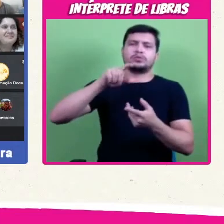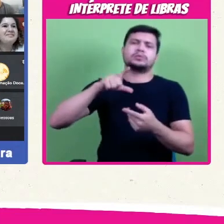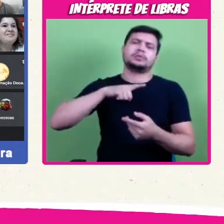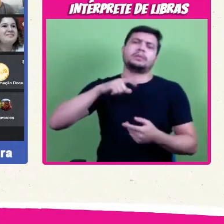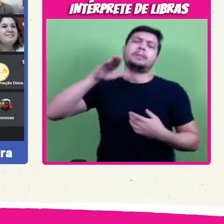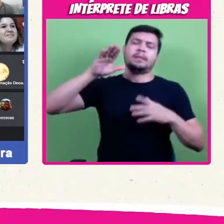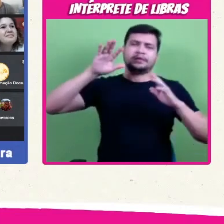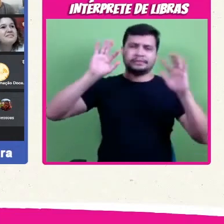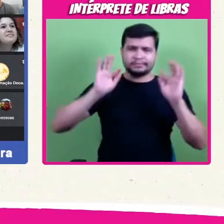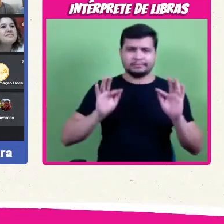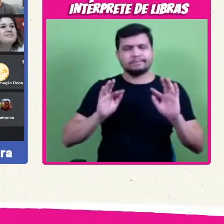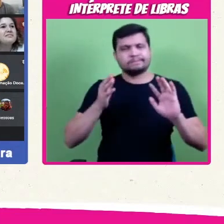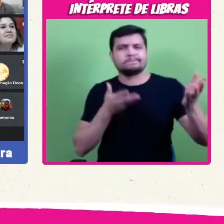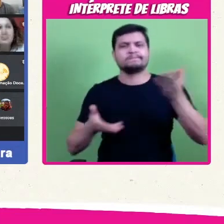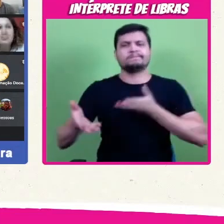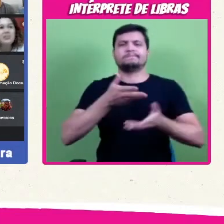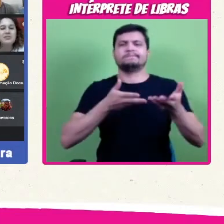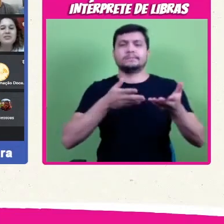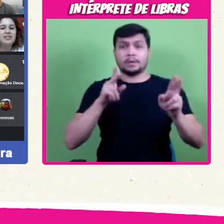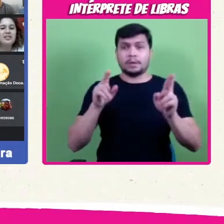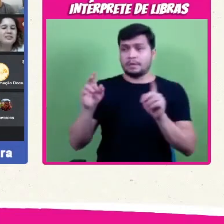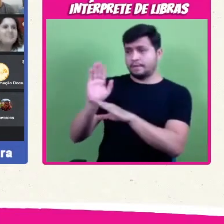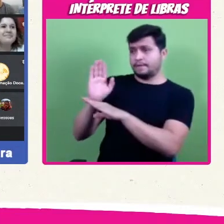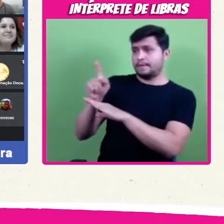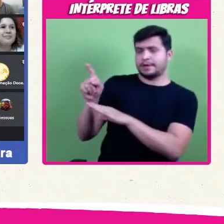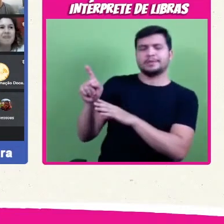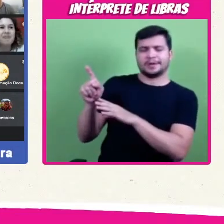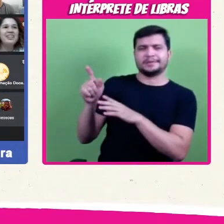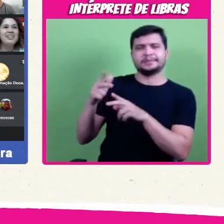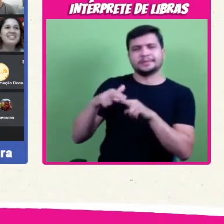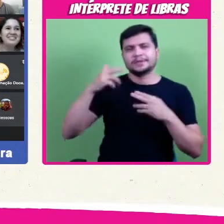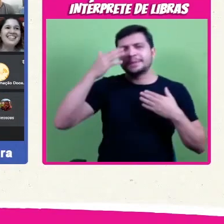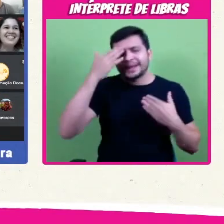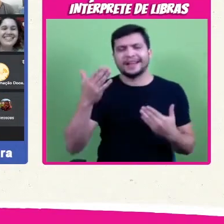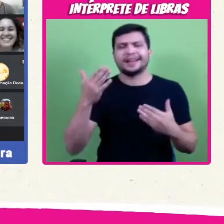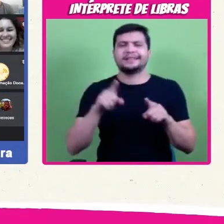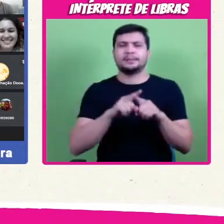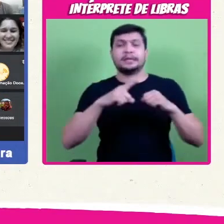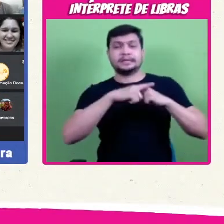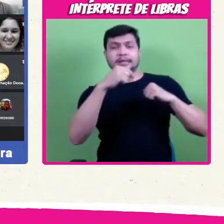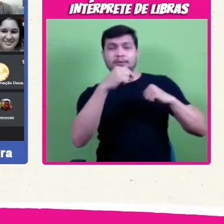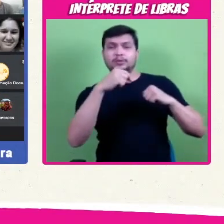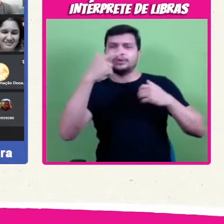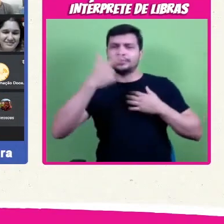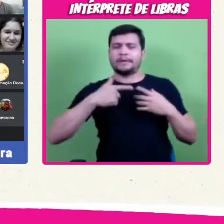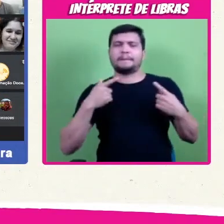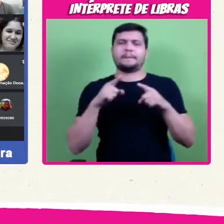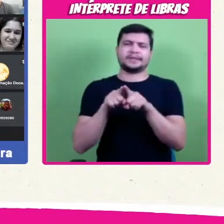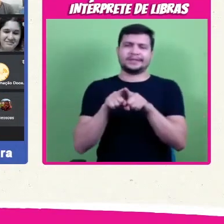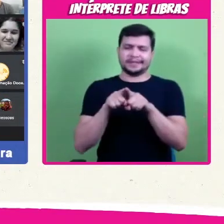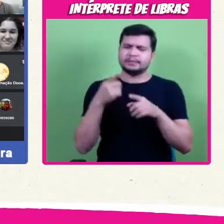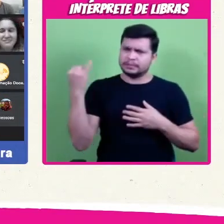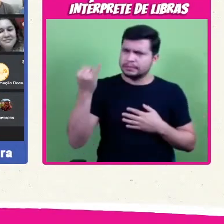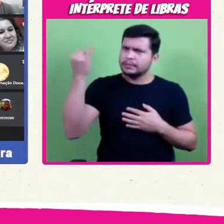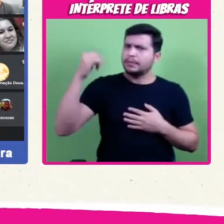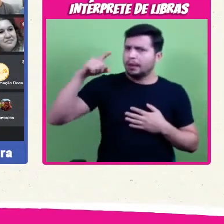os próprios curtas, eles colocam isso. Então, muito obrigada à SEDUC, né, mais uma vez pela parceria, né, muito importante,